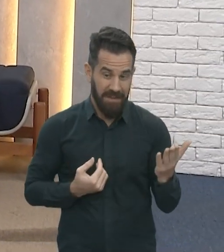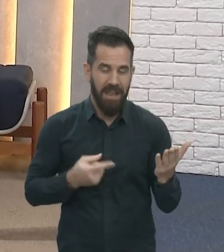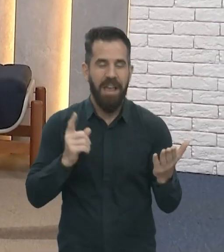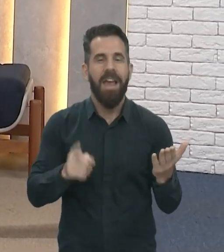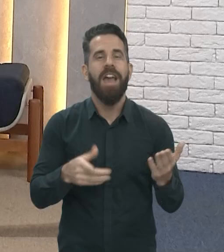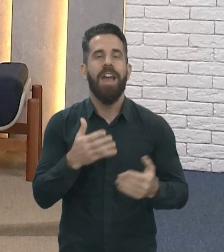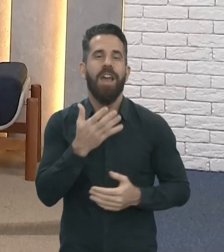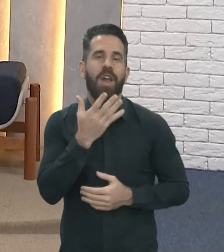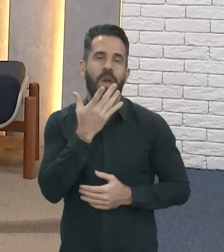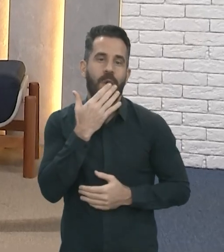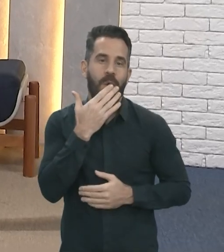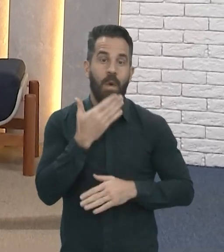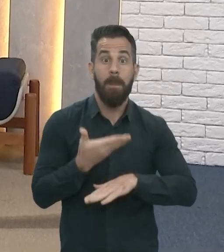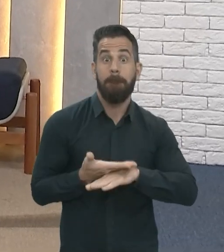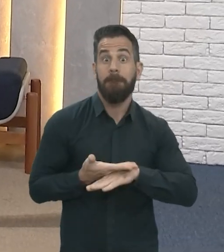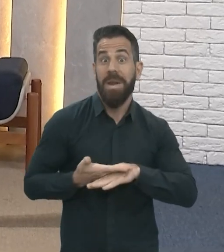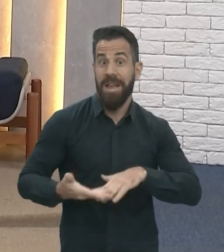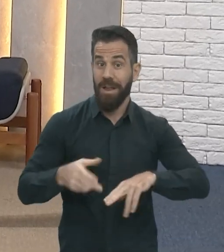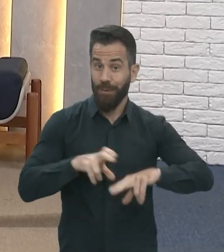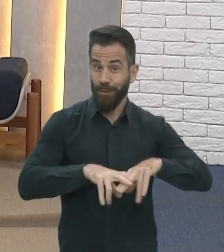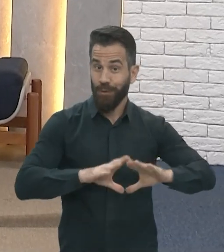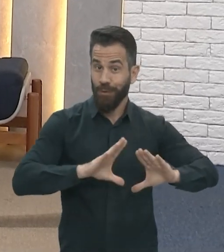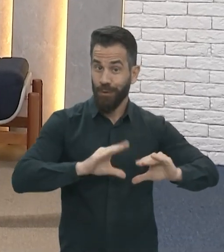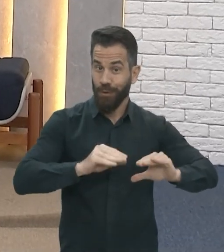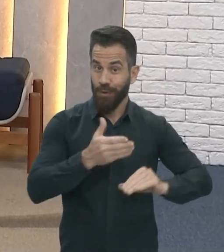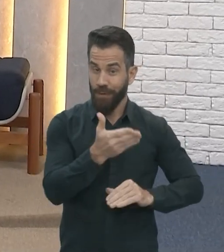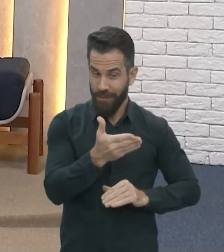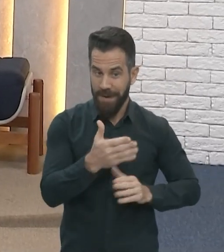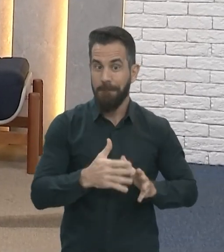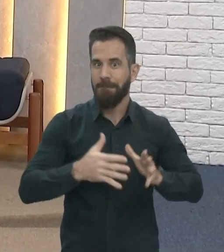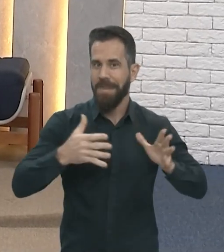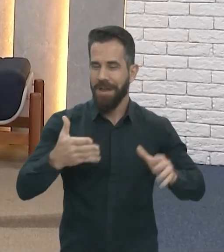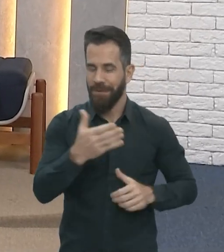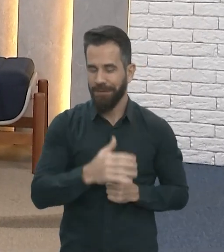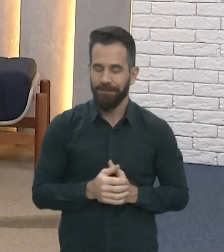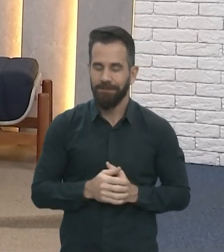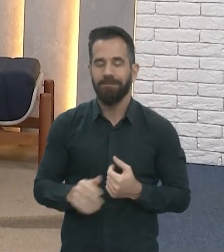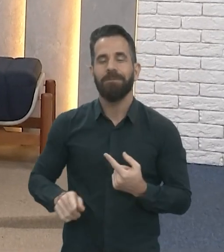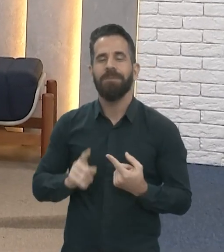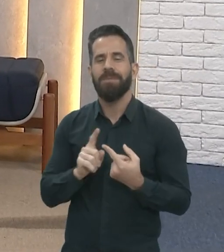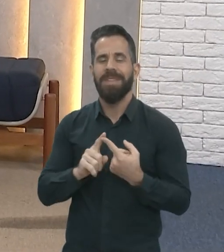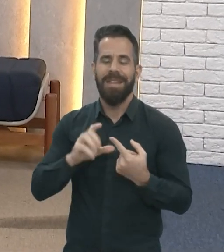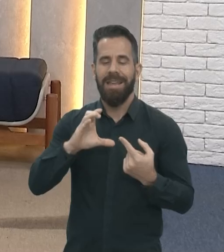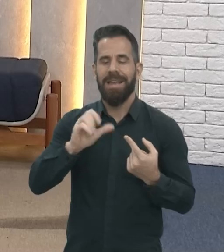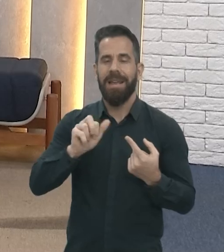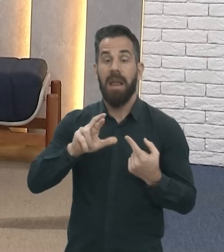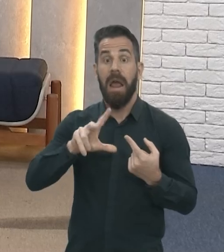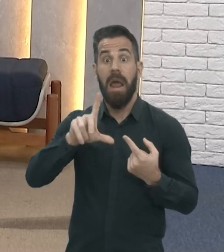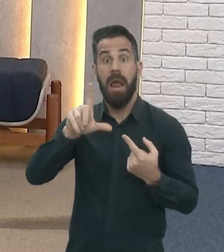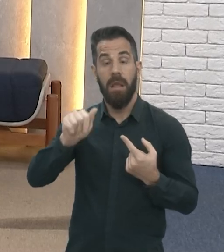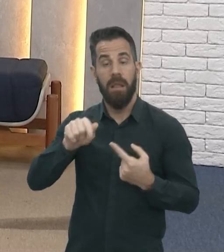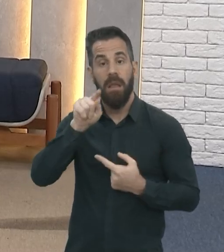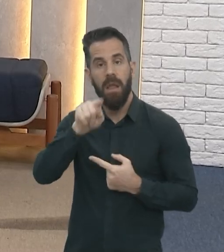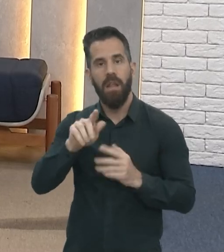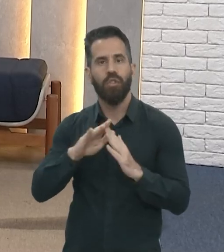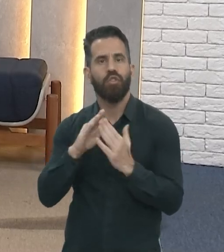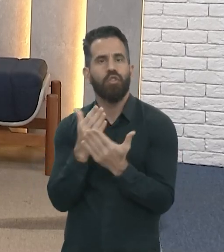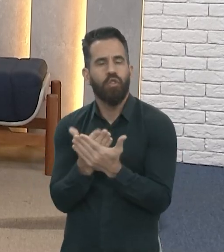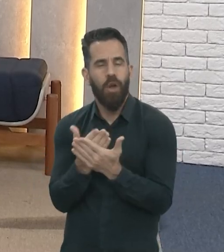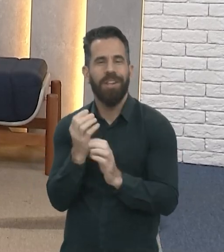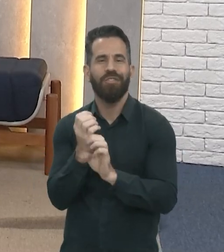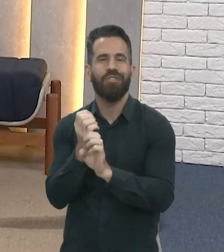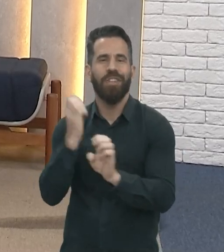maior. Comigo hoje a candidata à reitoria da UFG, professora Carla Emanuela, da Escola de Engenharia Civil